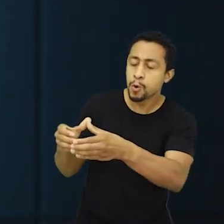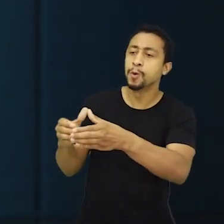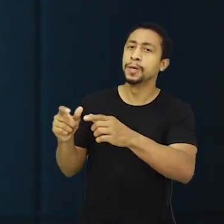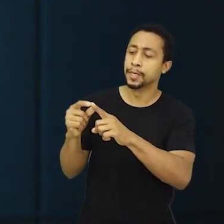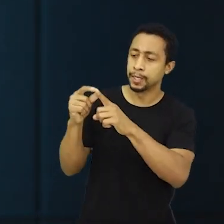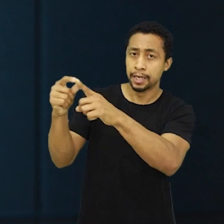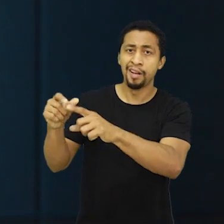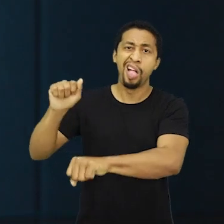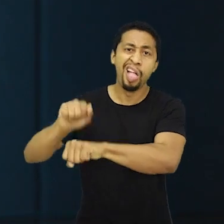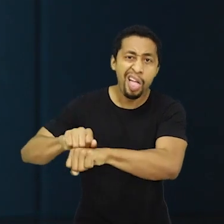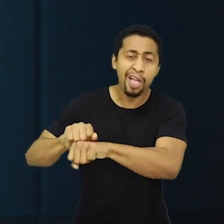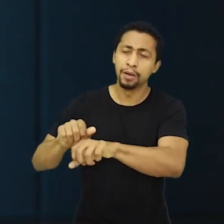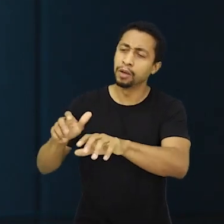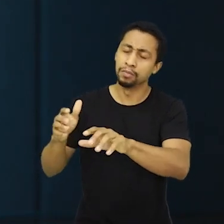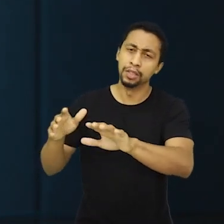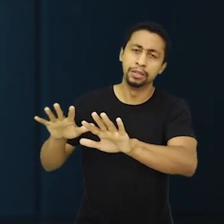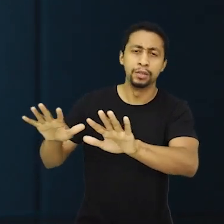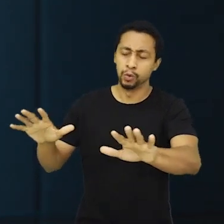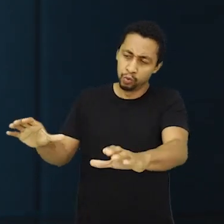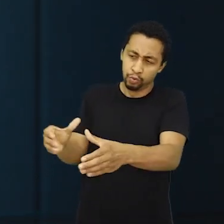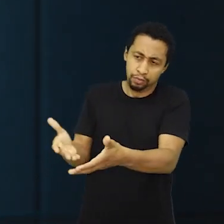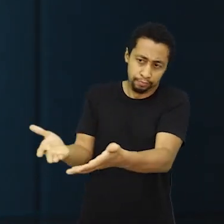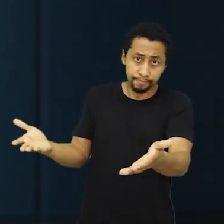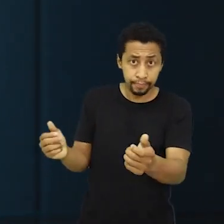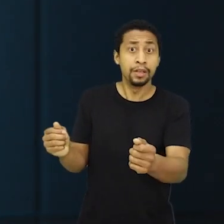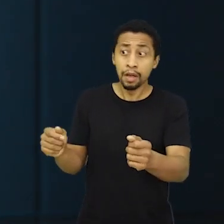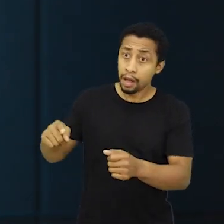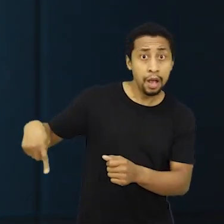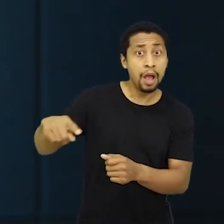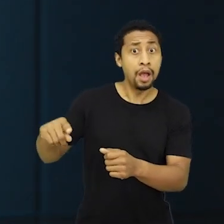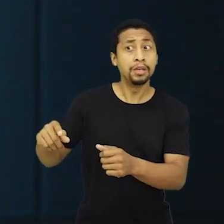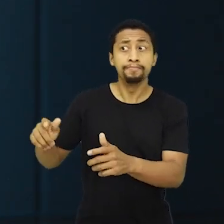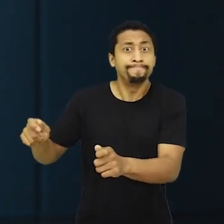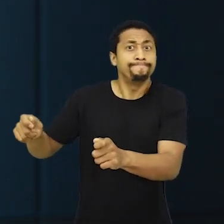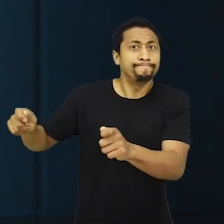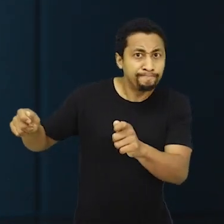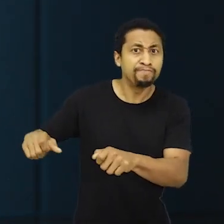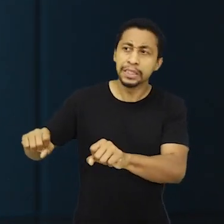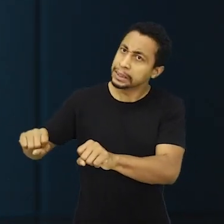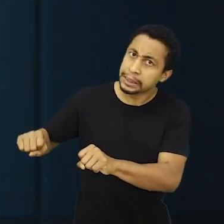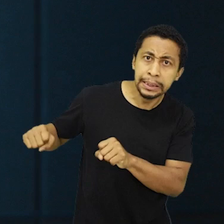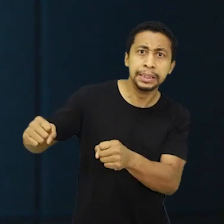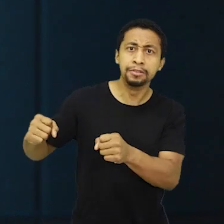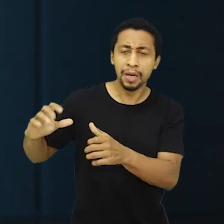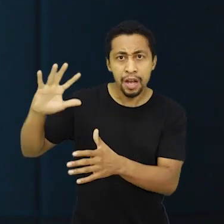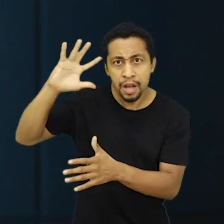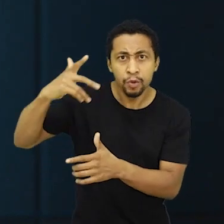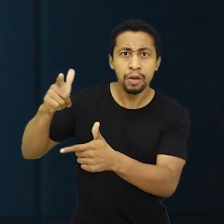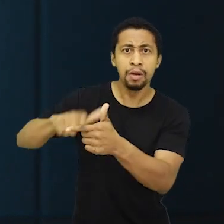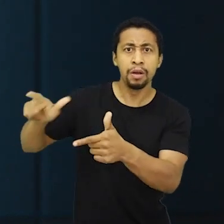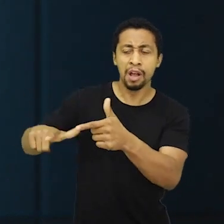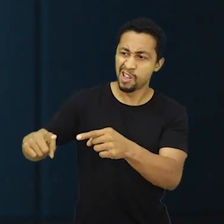como se chamar, ela tem enormes potencialidades de enfrentar os seus desafios cotidianos,